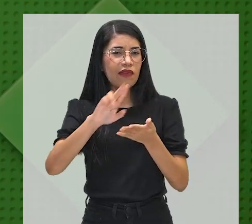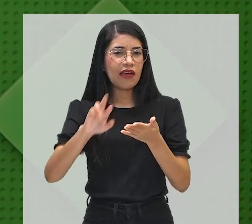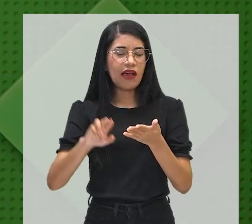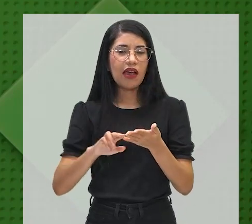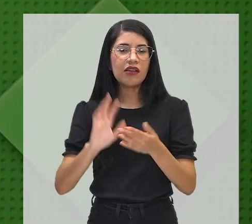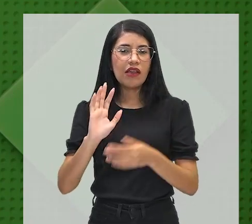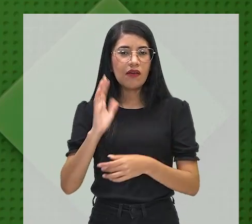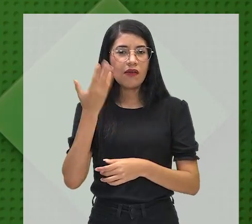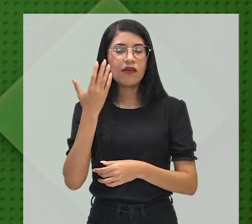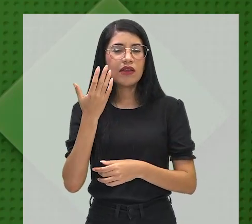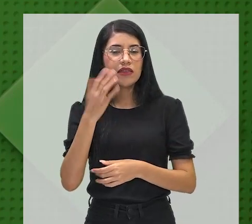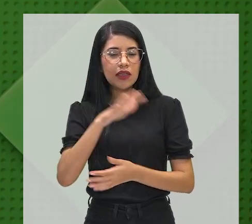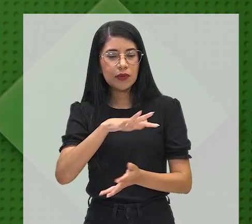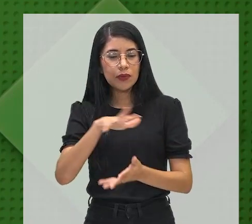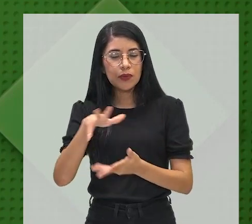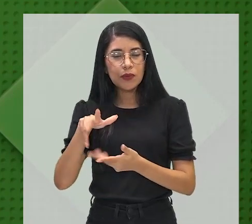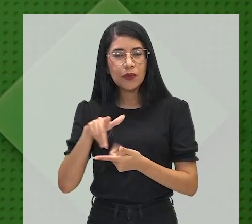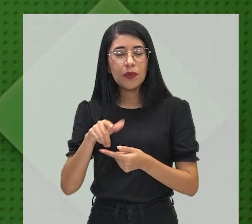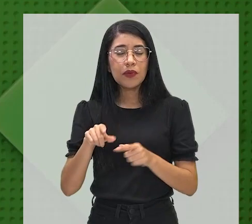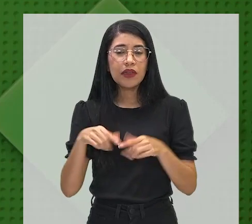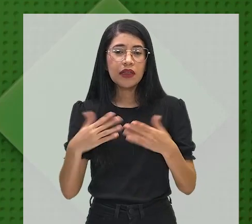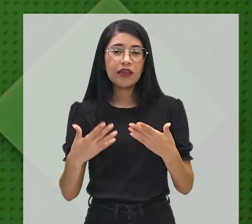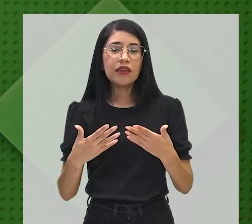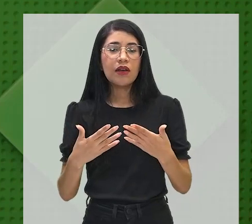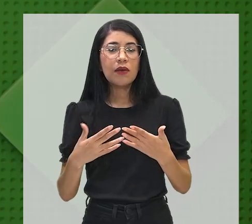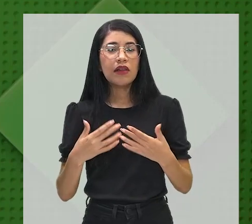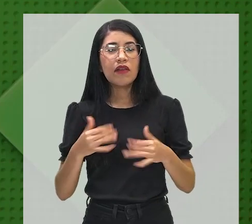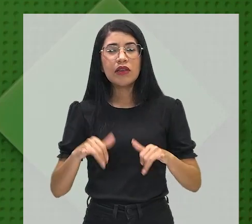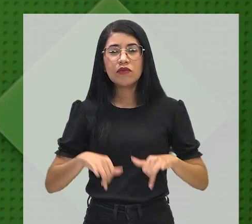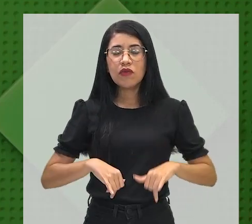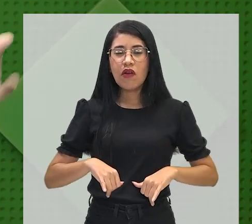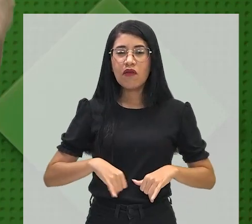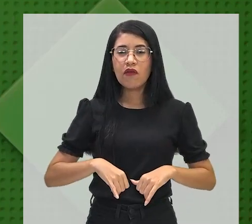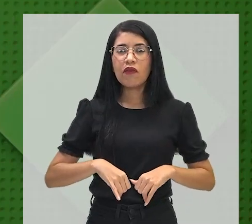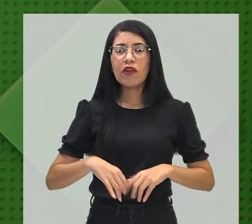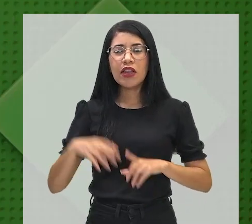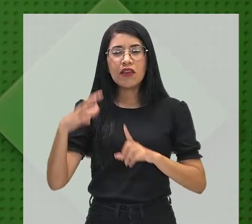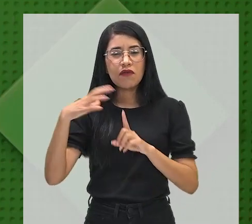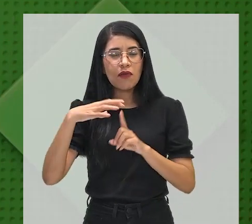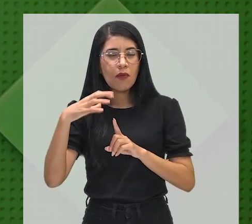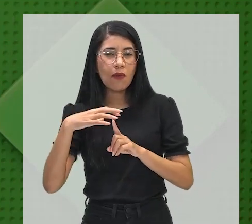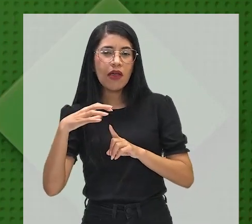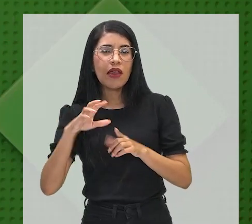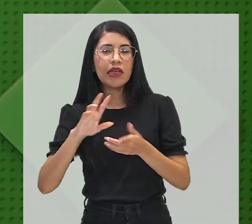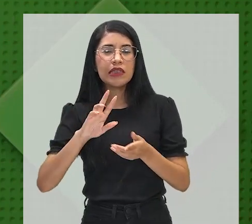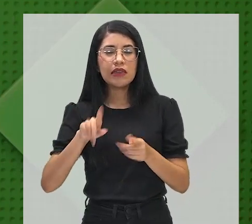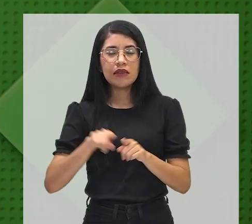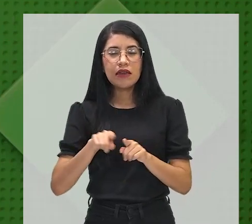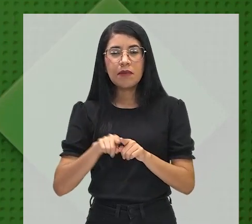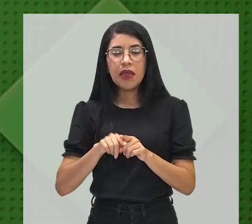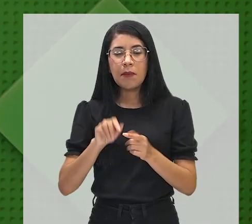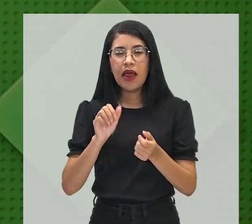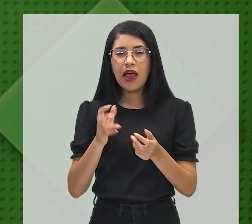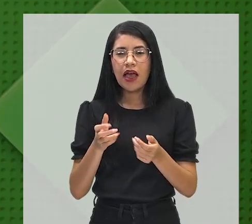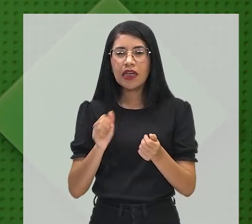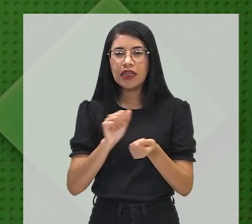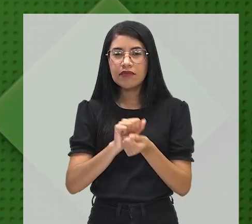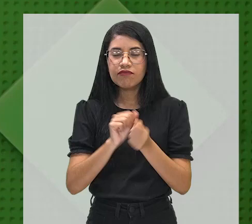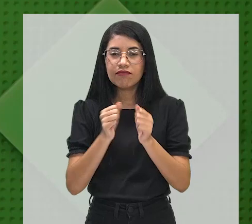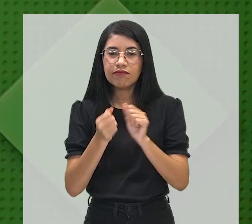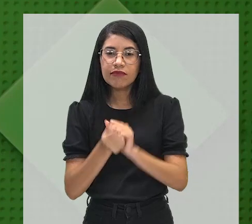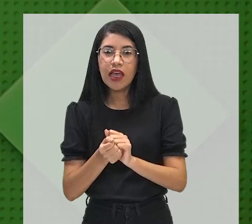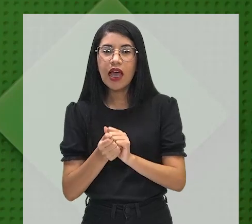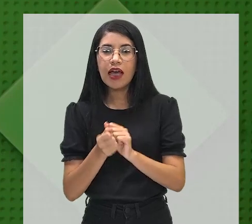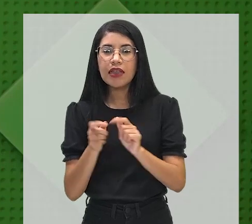que está acontecendo, né, ao seu redor. Ele com certeza vai estar sofrendo ali pressões, né, dos seus amigos para se adequar, para